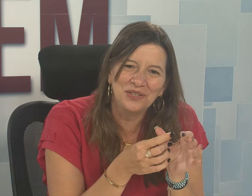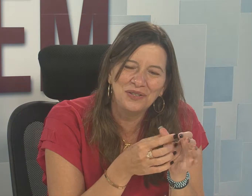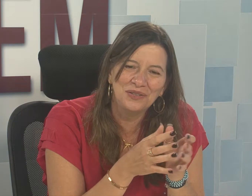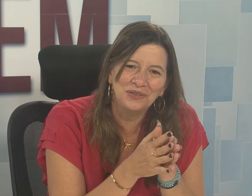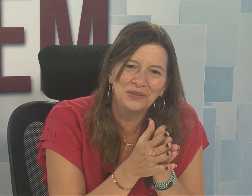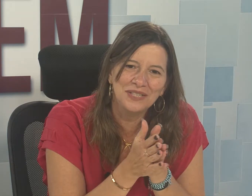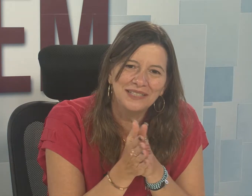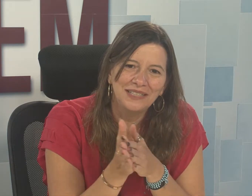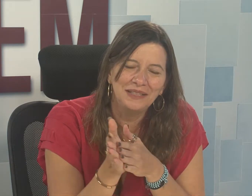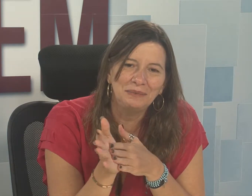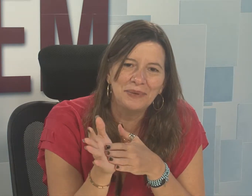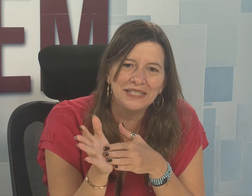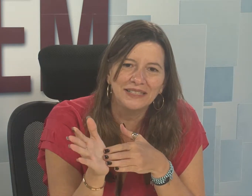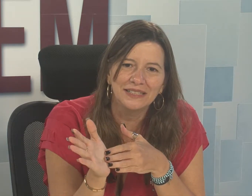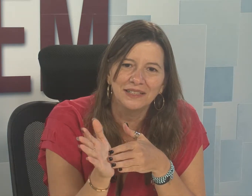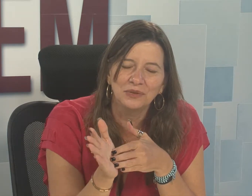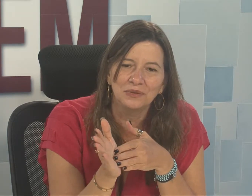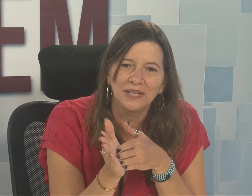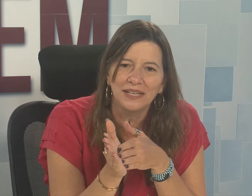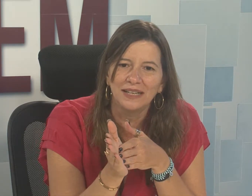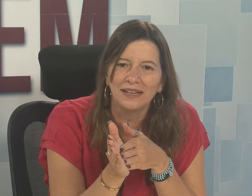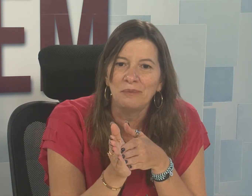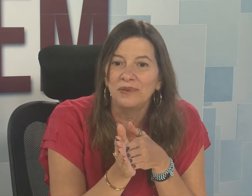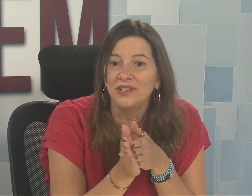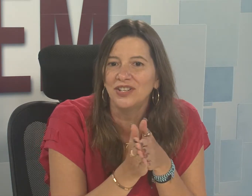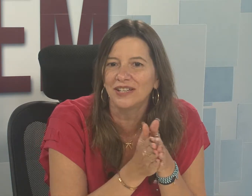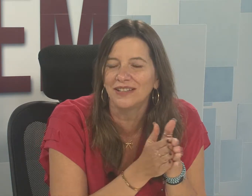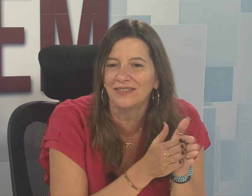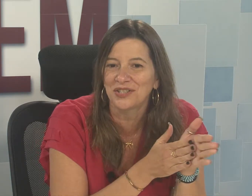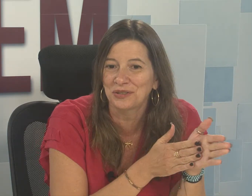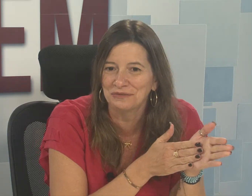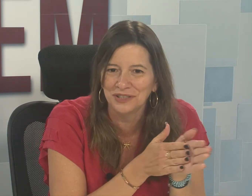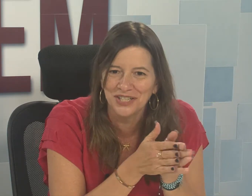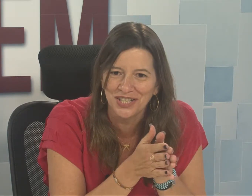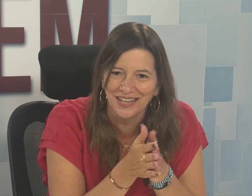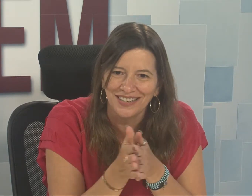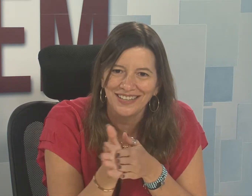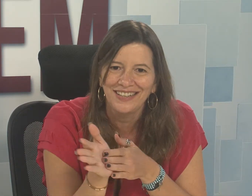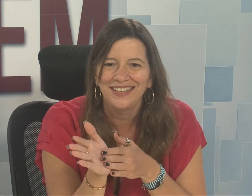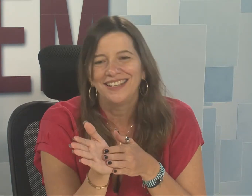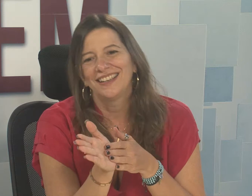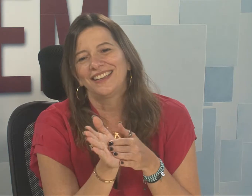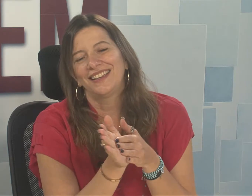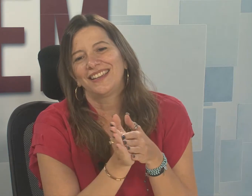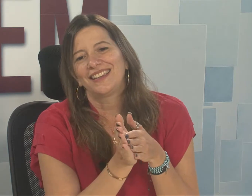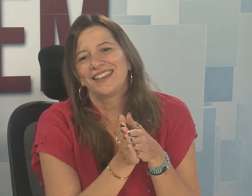eu tô assim, pensando, a política eu acho que eu não vou deixar, né?